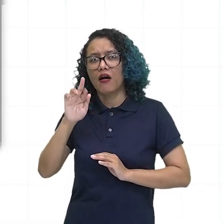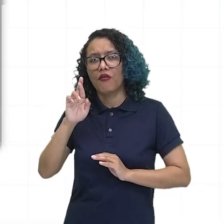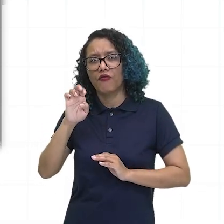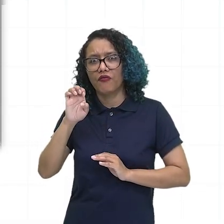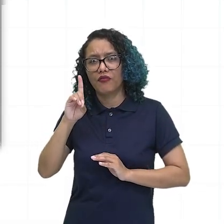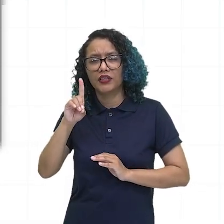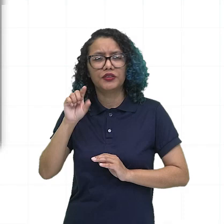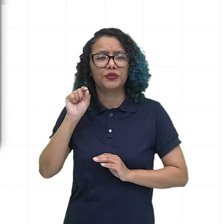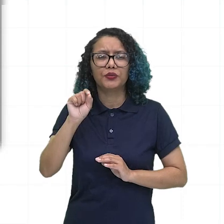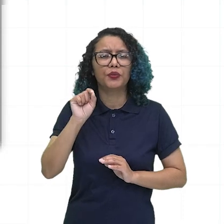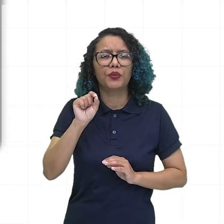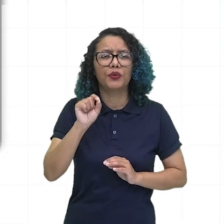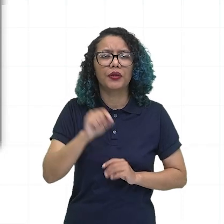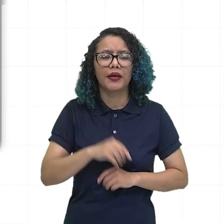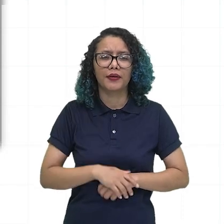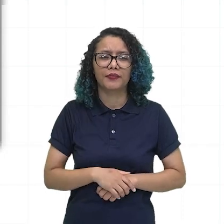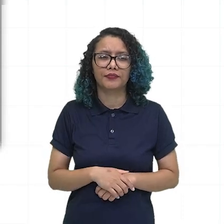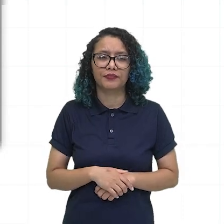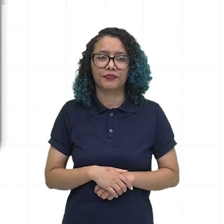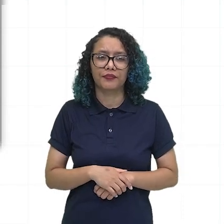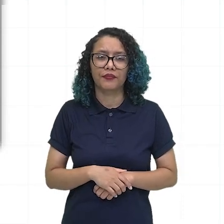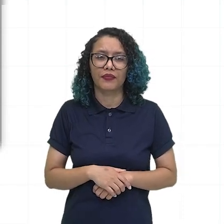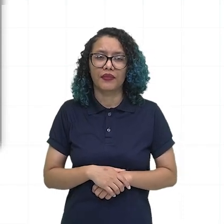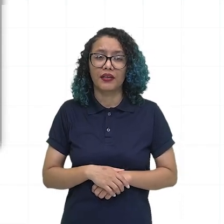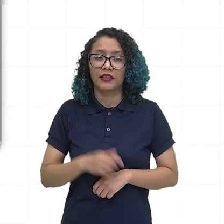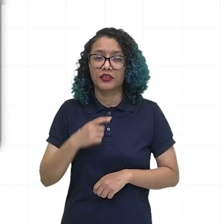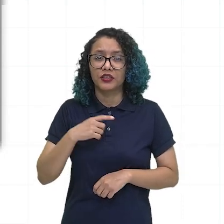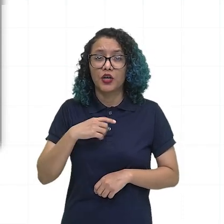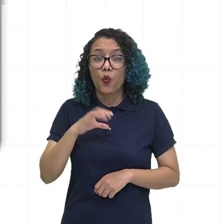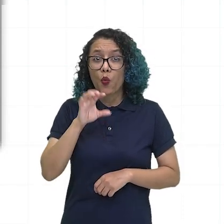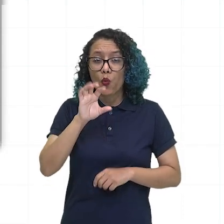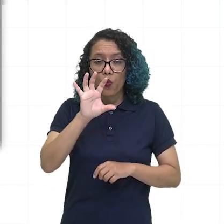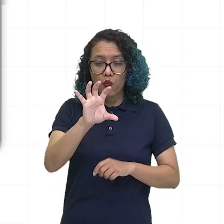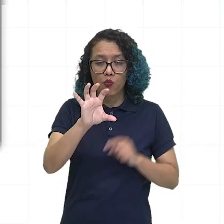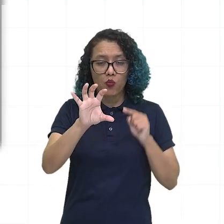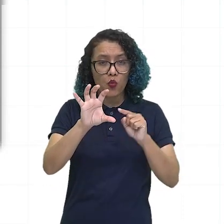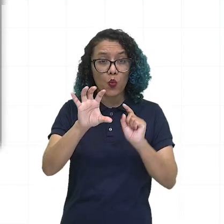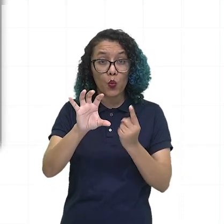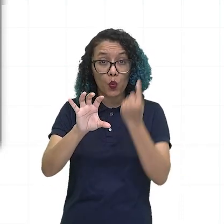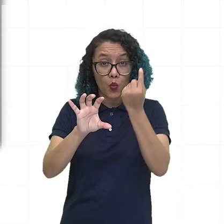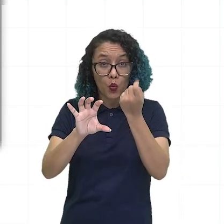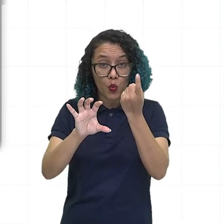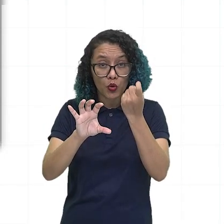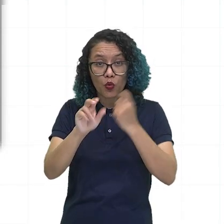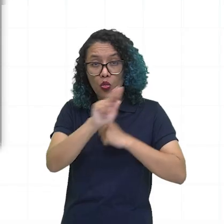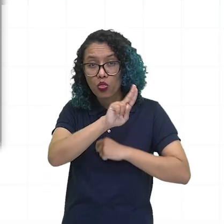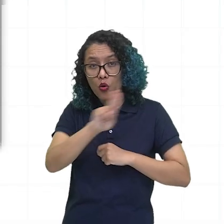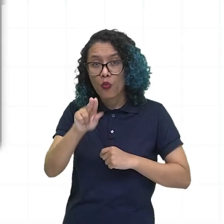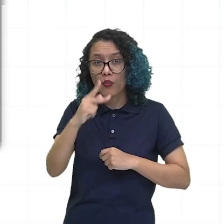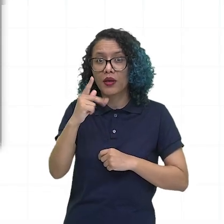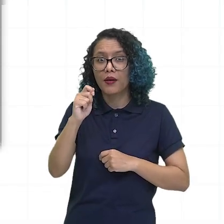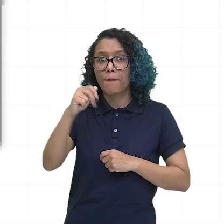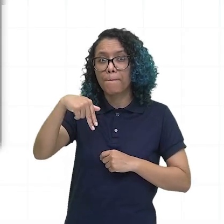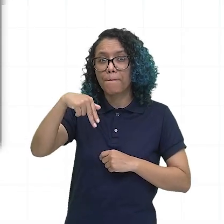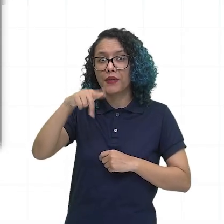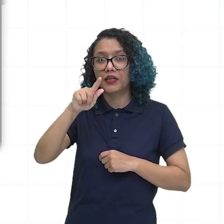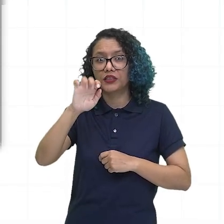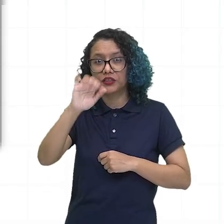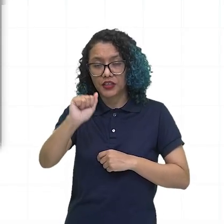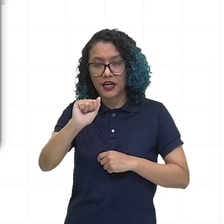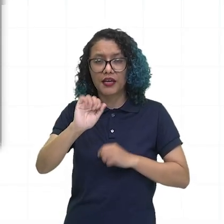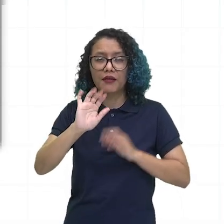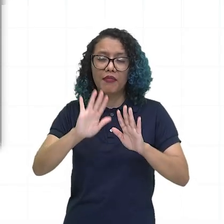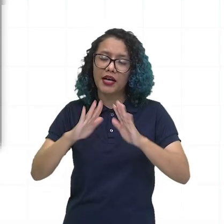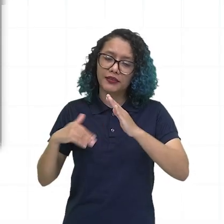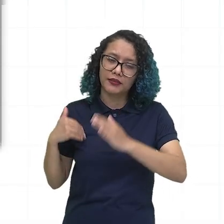que primeiramente nós tínhamos um supercontinente chamado Pangeia, e depois, ao longo